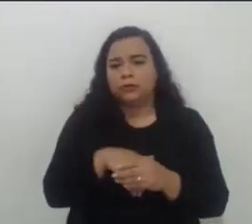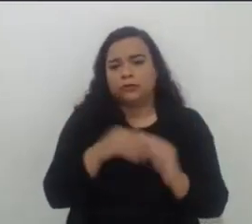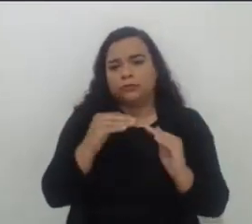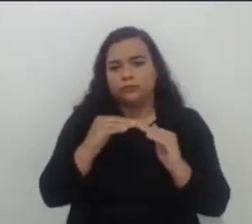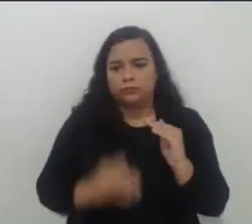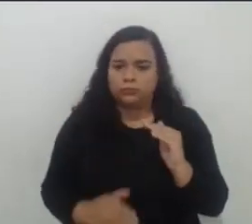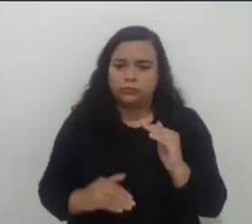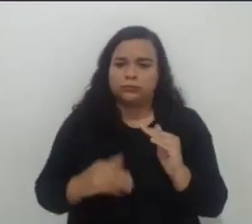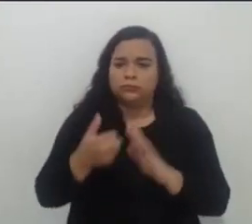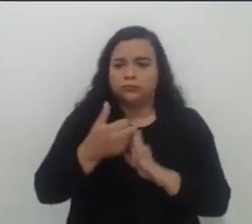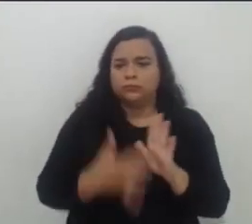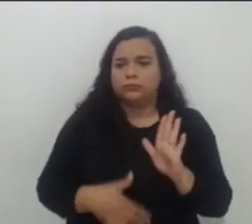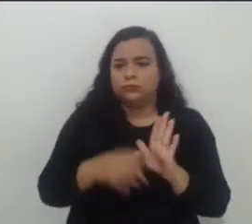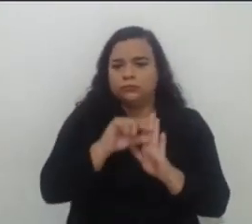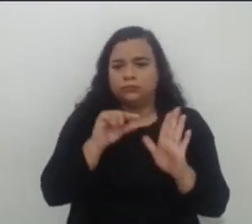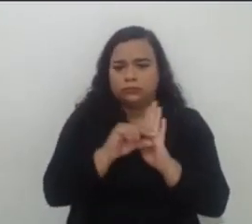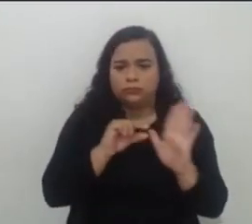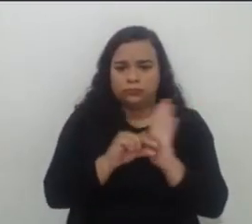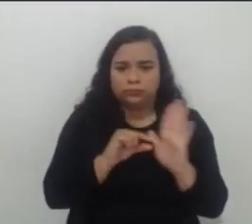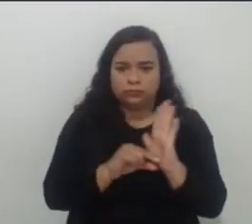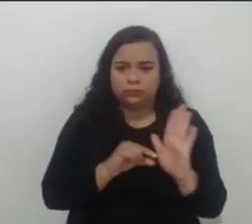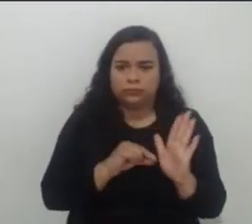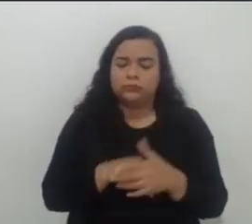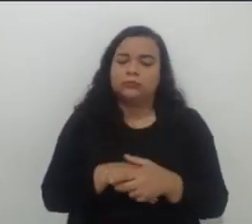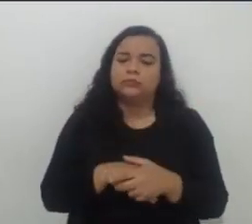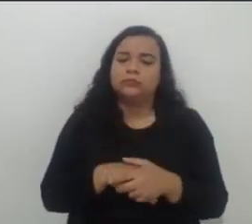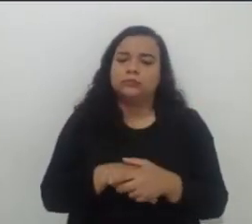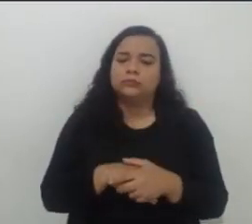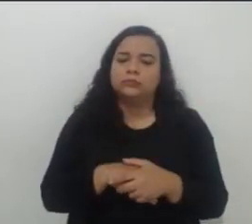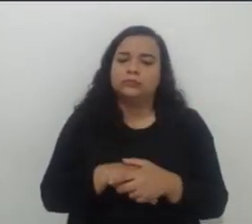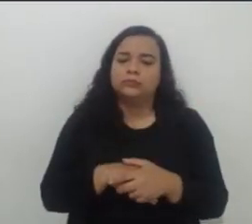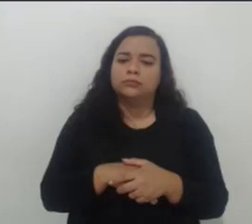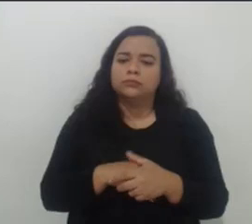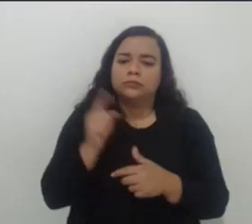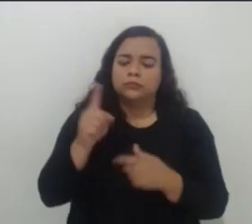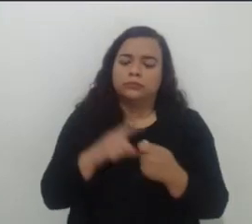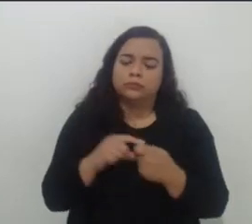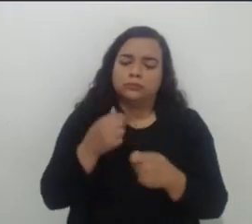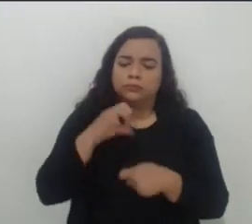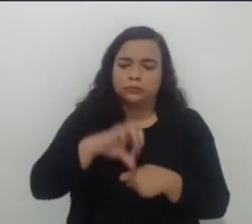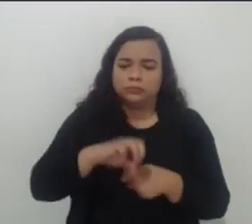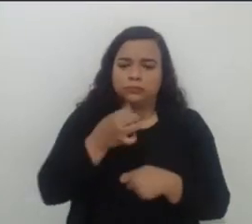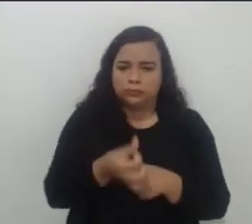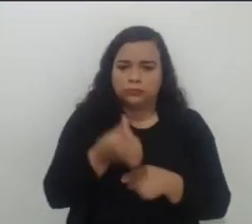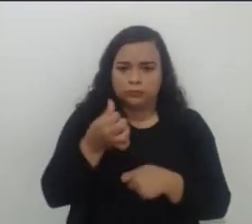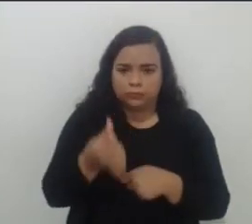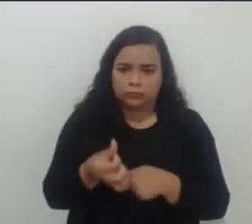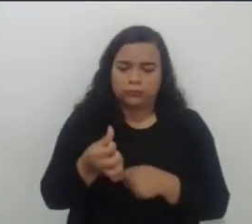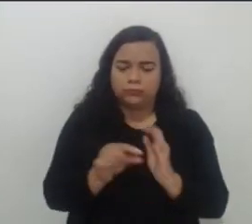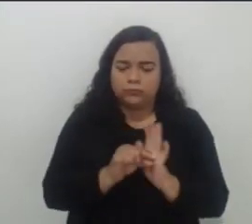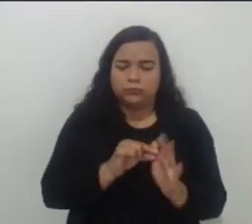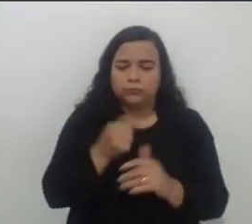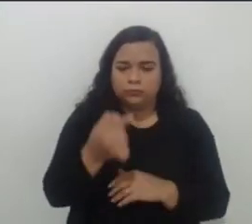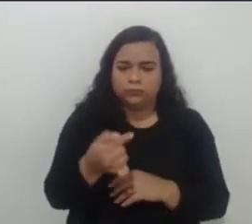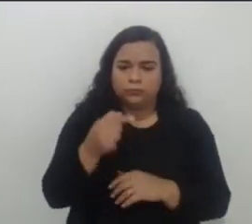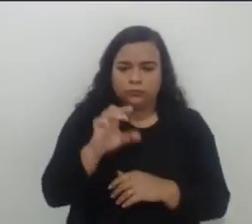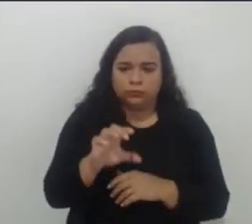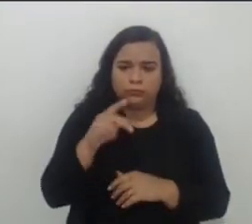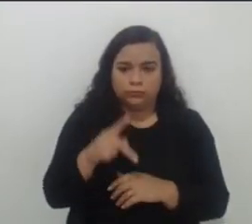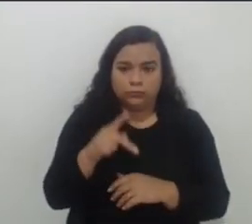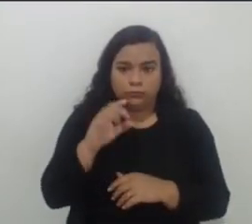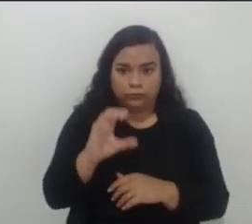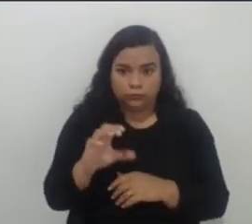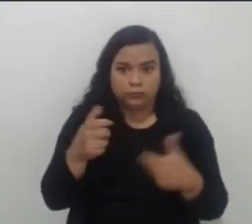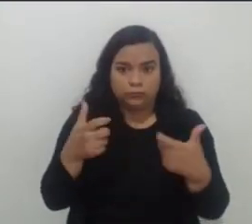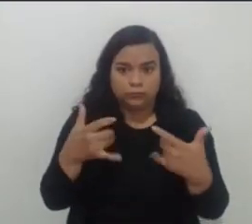termos. Com efeito, o artigo 966, inciso 7 do CPC, determina que a decisão pode